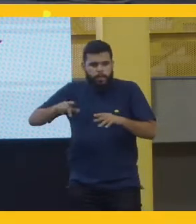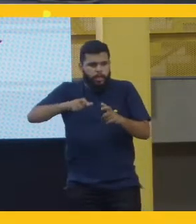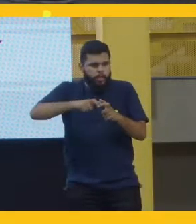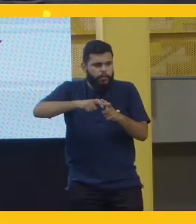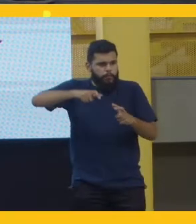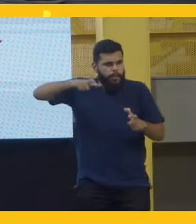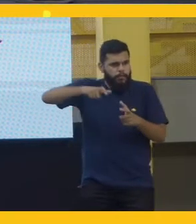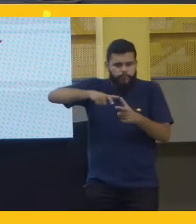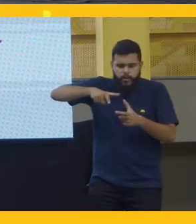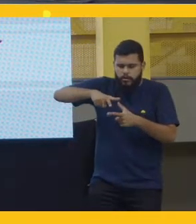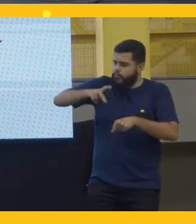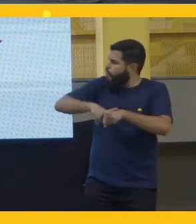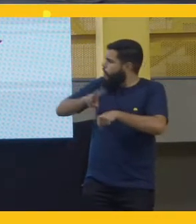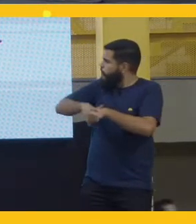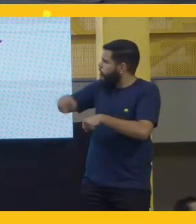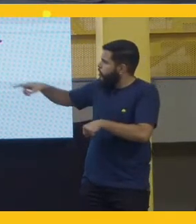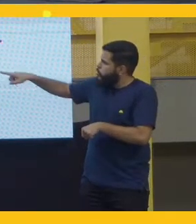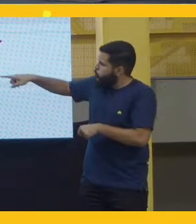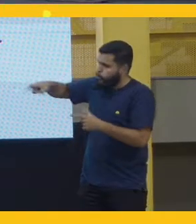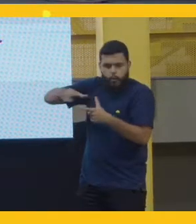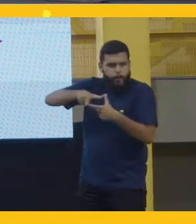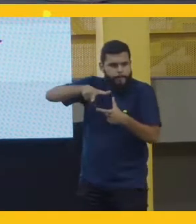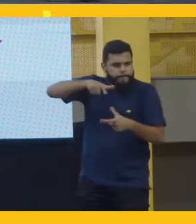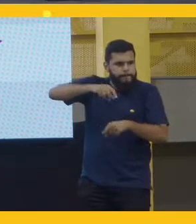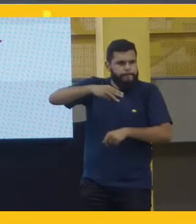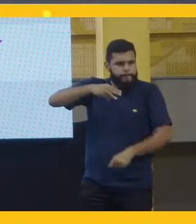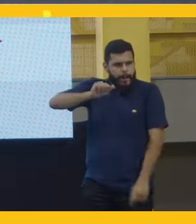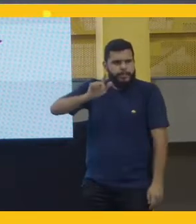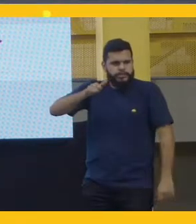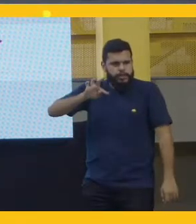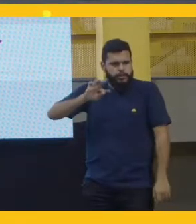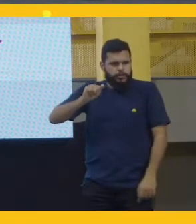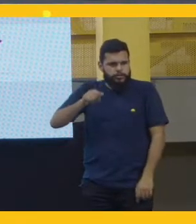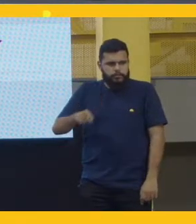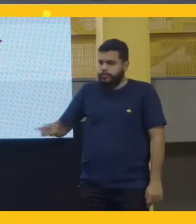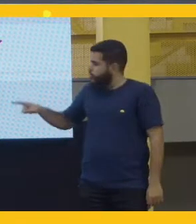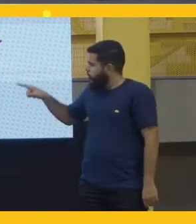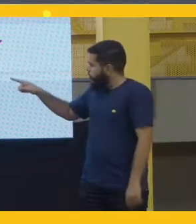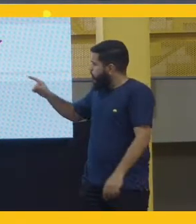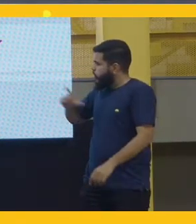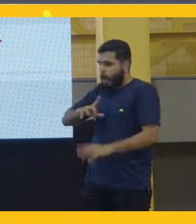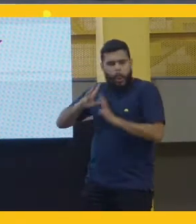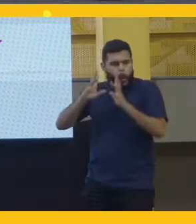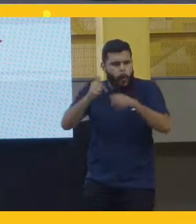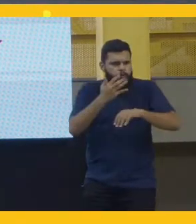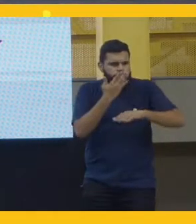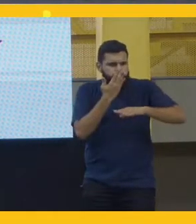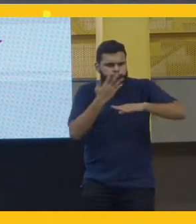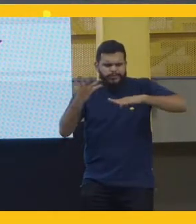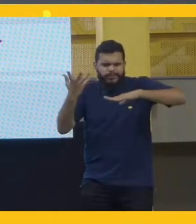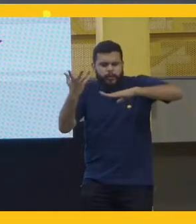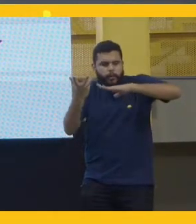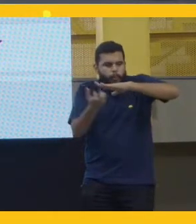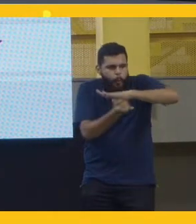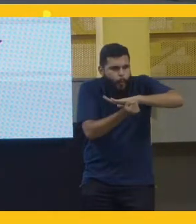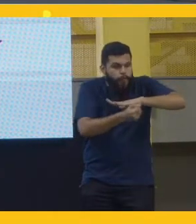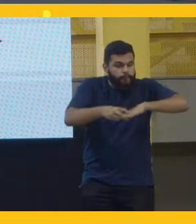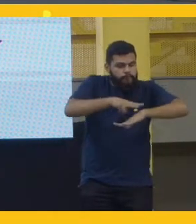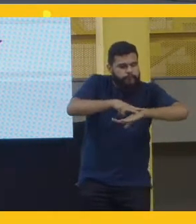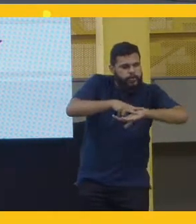vidro magenta. O vidro magenta recebe todas as cores, mas absorve o